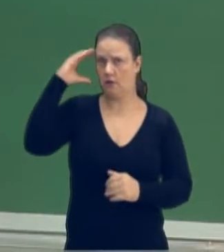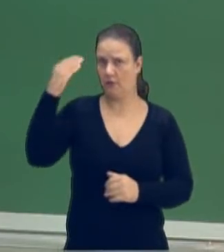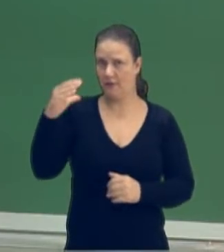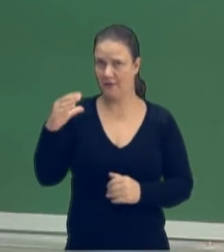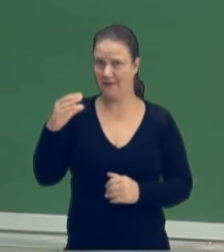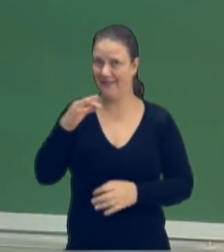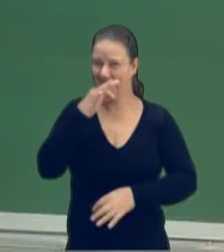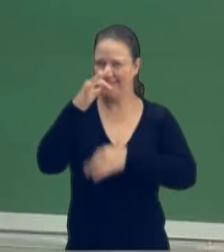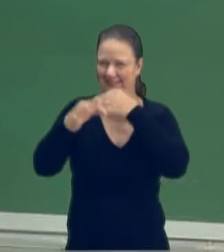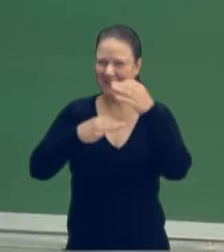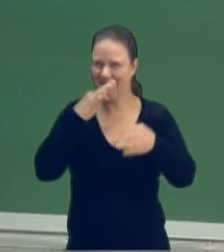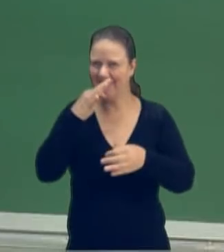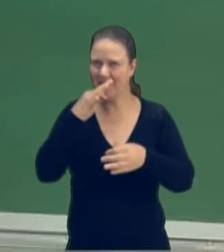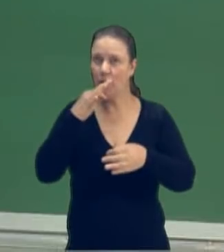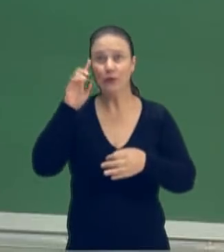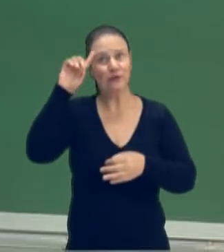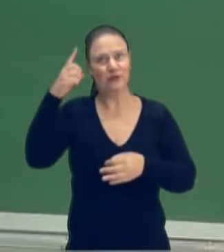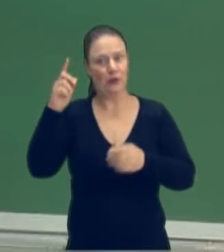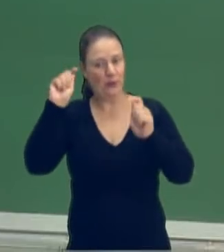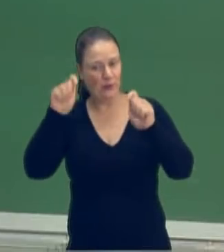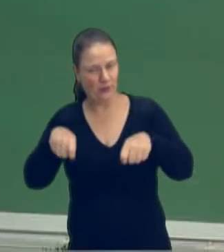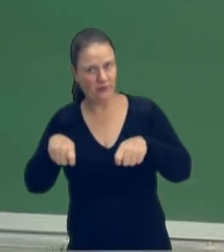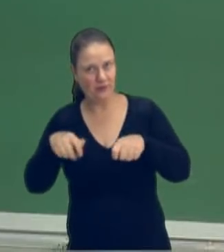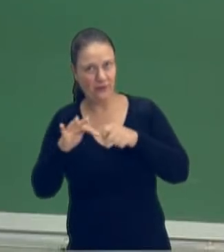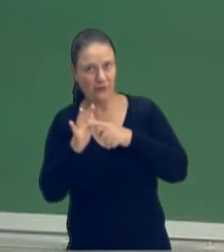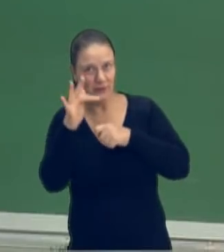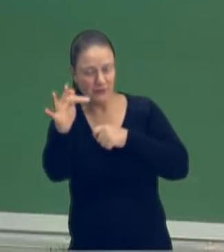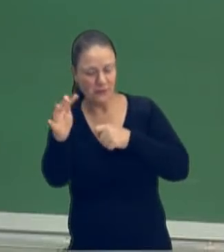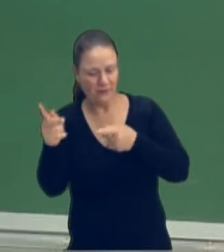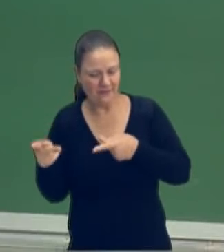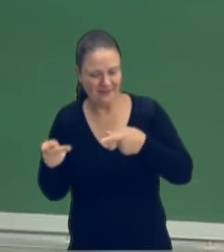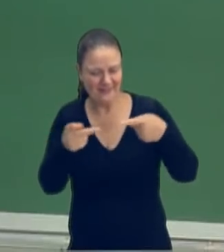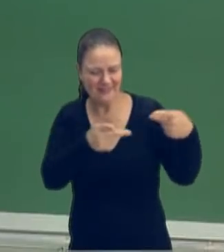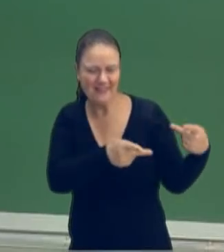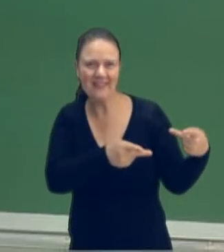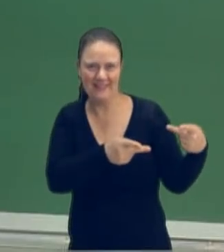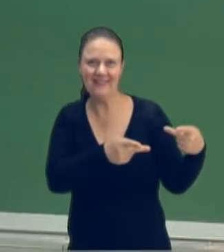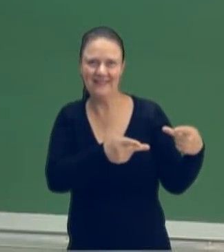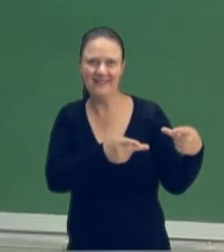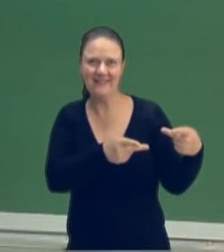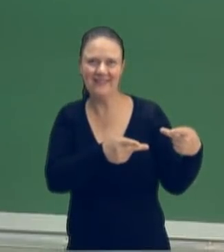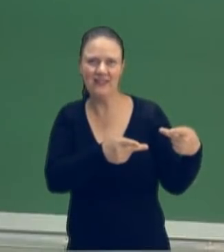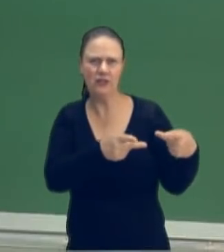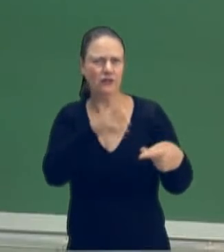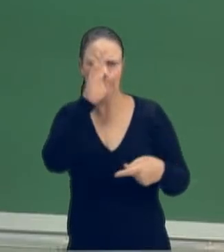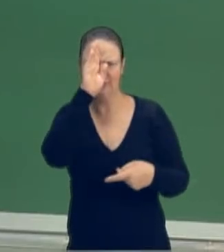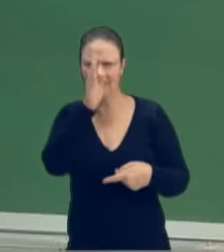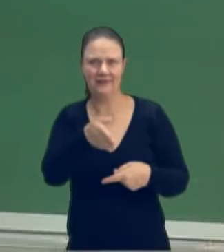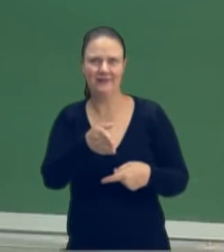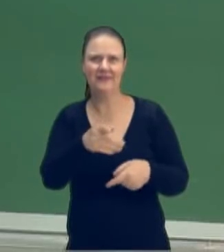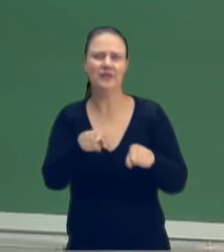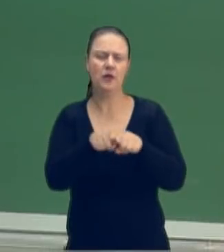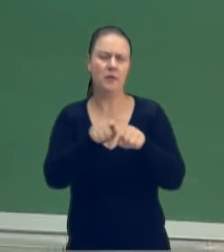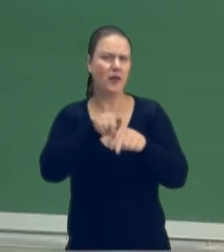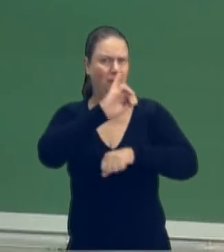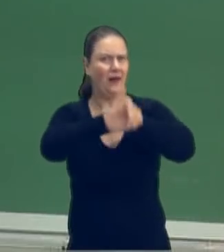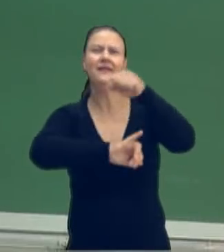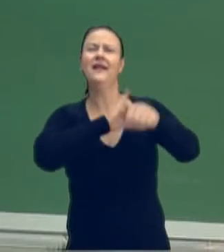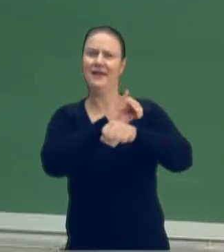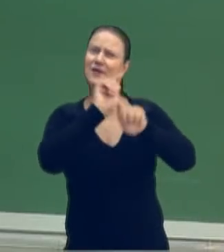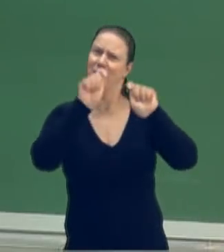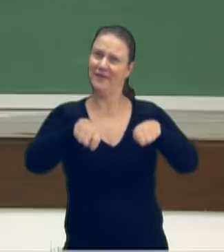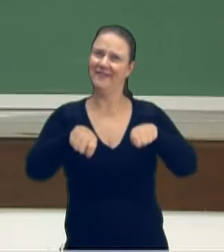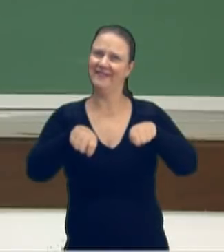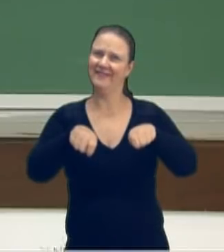dica da nossa aula para vocês visitarem um web museu, para vocês visitarem direto da sua casa de vocês. Agora a questão